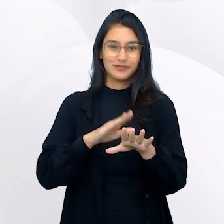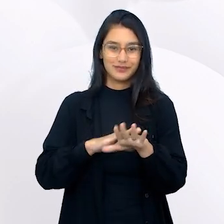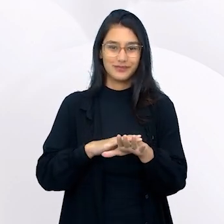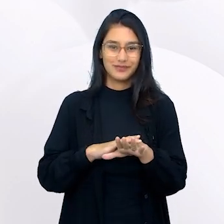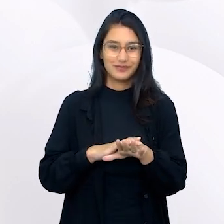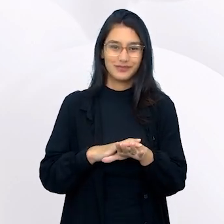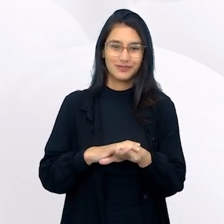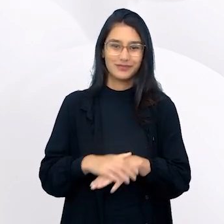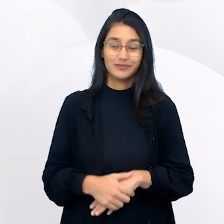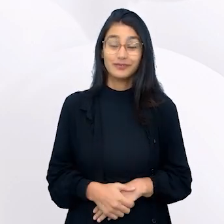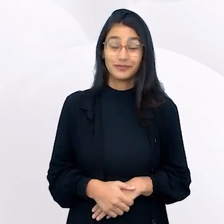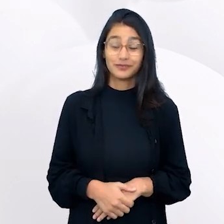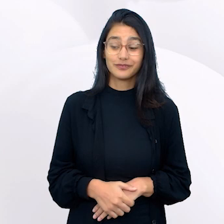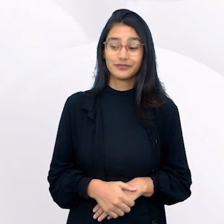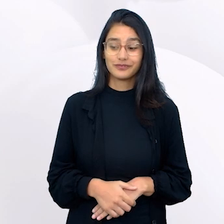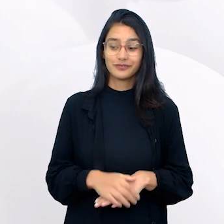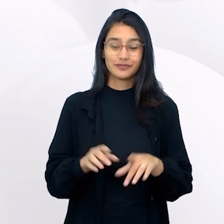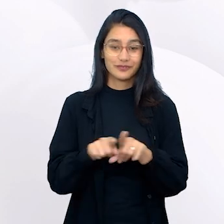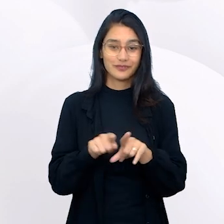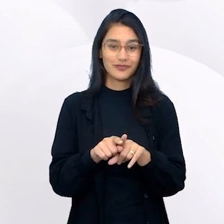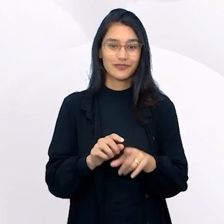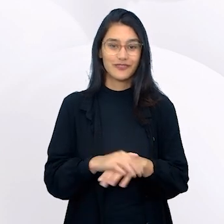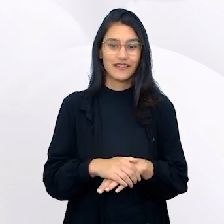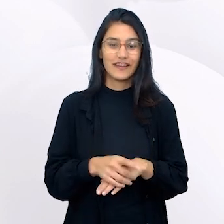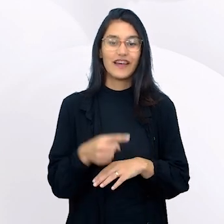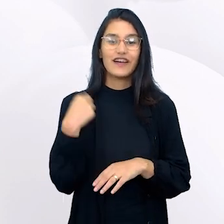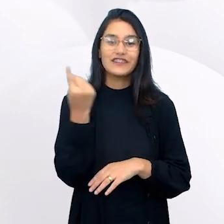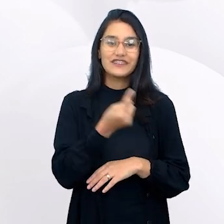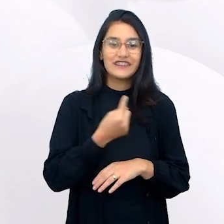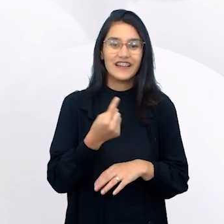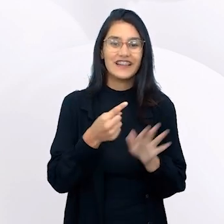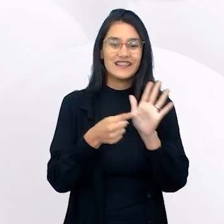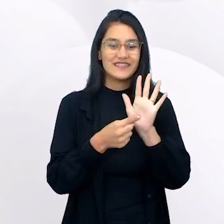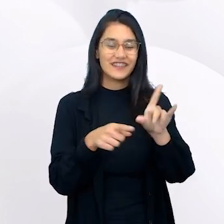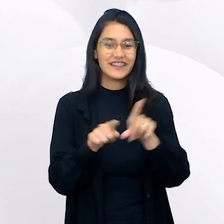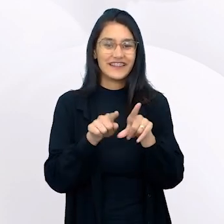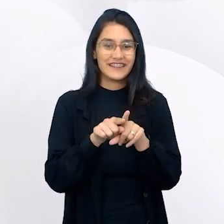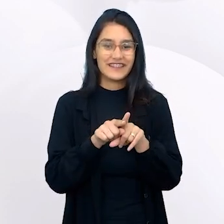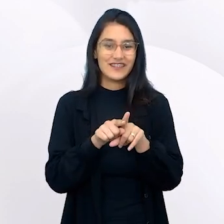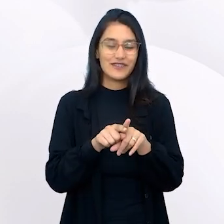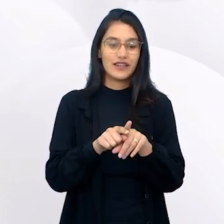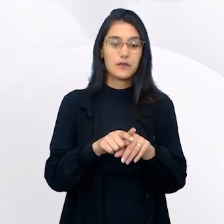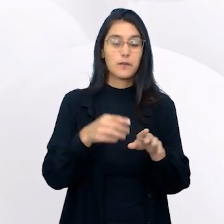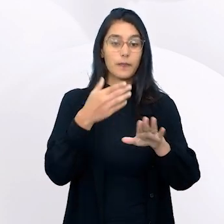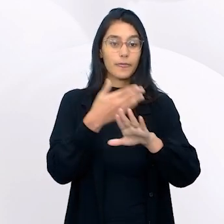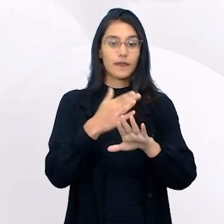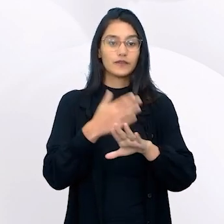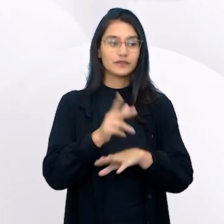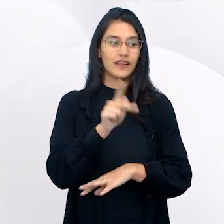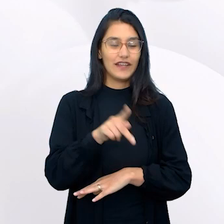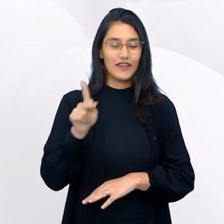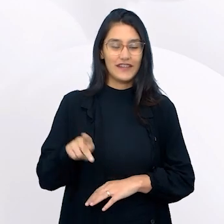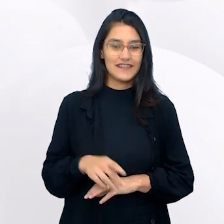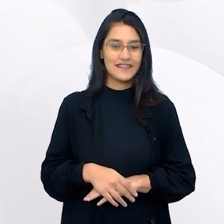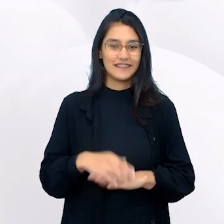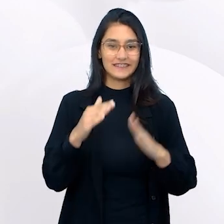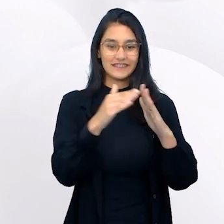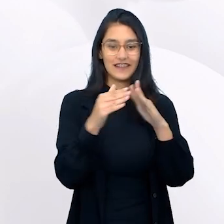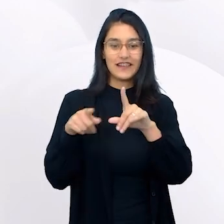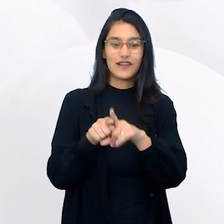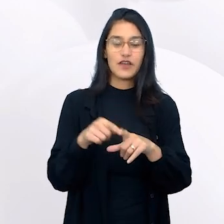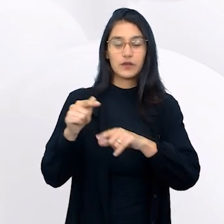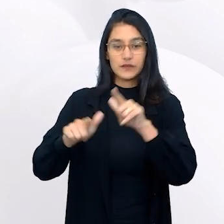Indique. É o Mostre-me. O quanto a gente... Então, o Mostre-me é a ação do professor para fazer observações eficazes